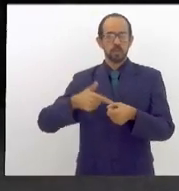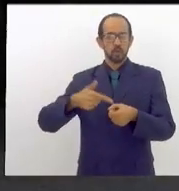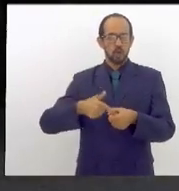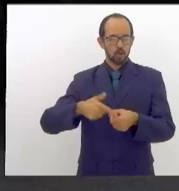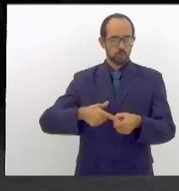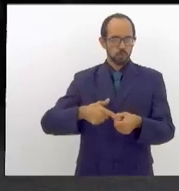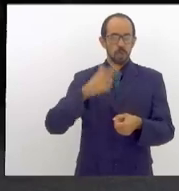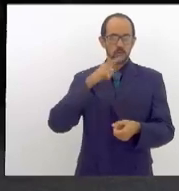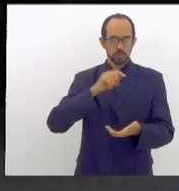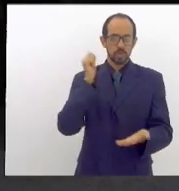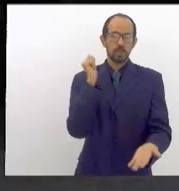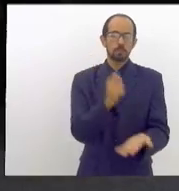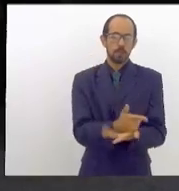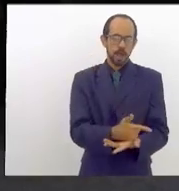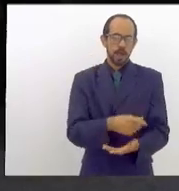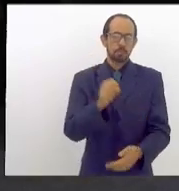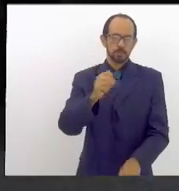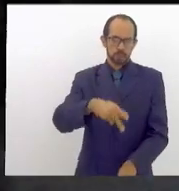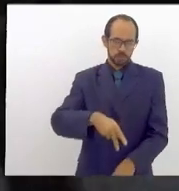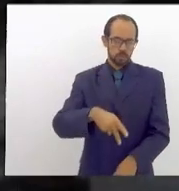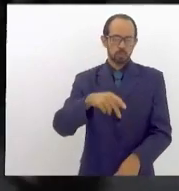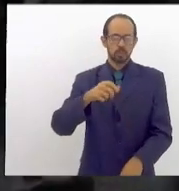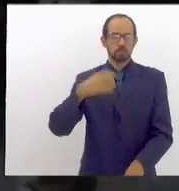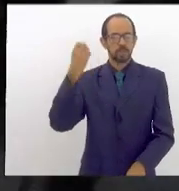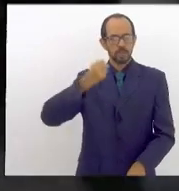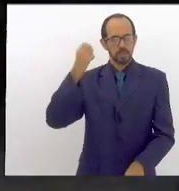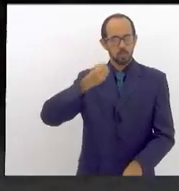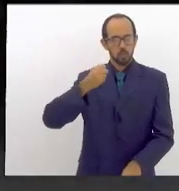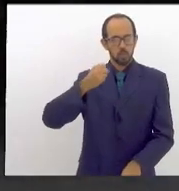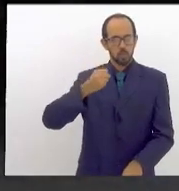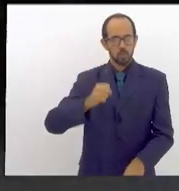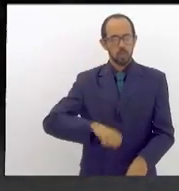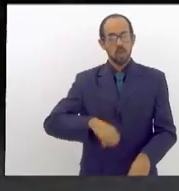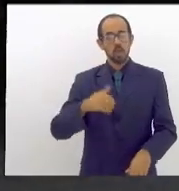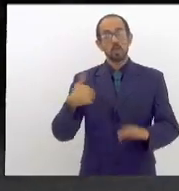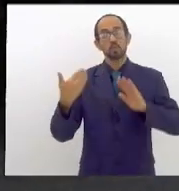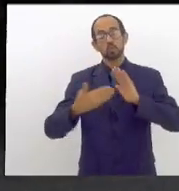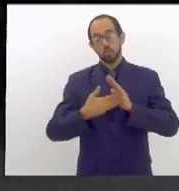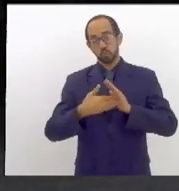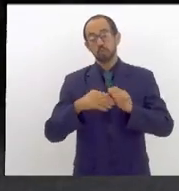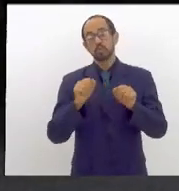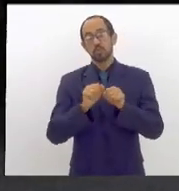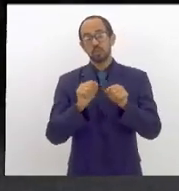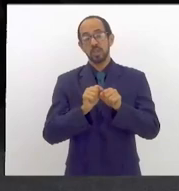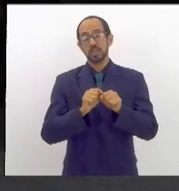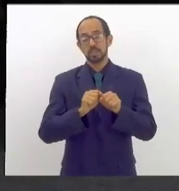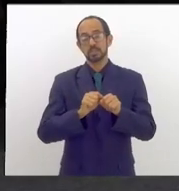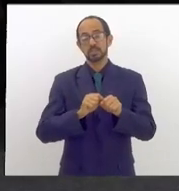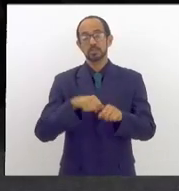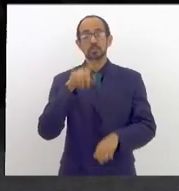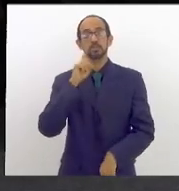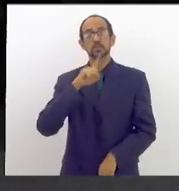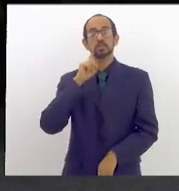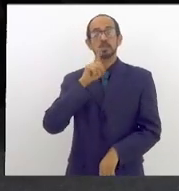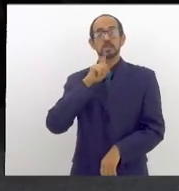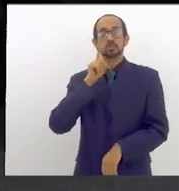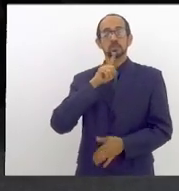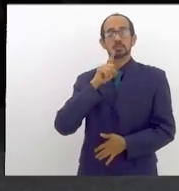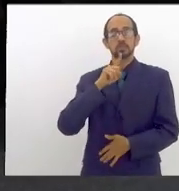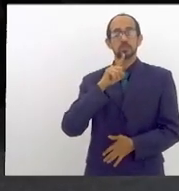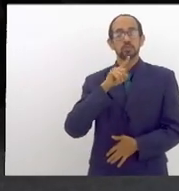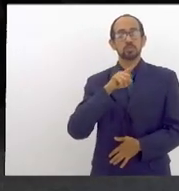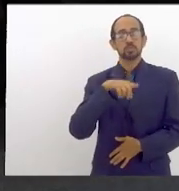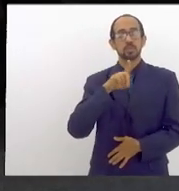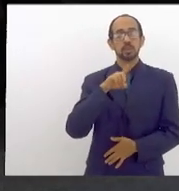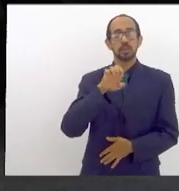as aposentadorias e pensões mas ainda tudo isso feito no Paraíso Fiscal nos Estados Unidos o estado